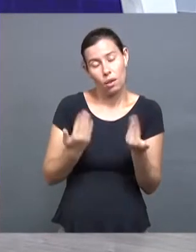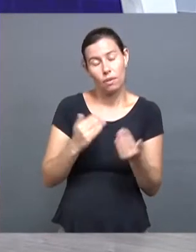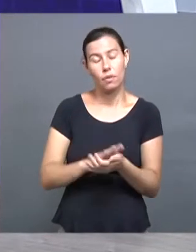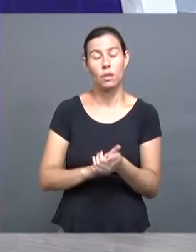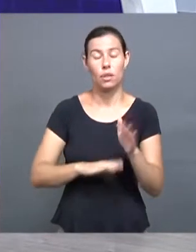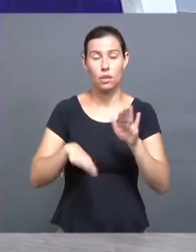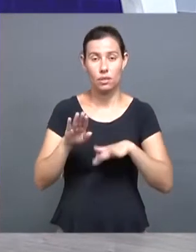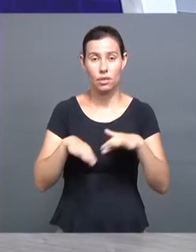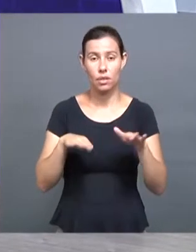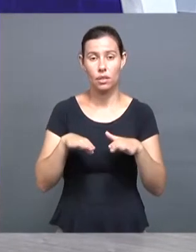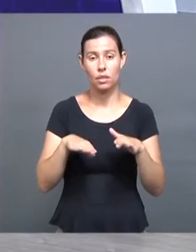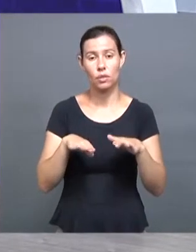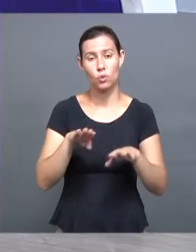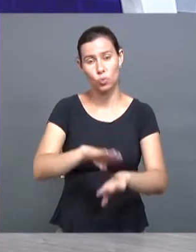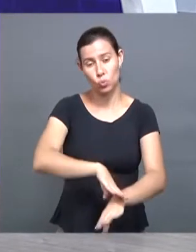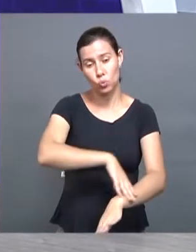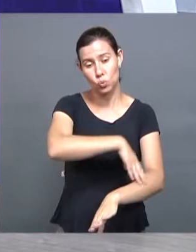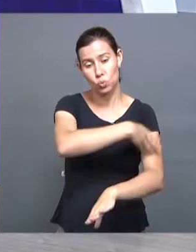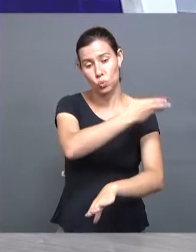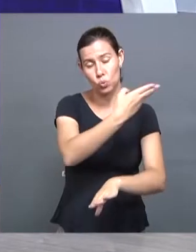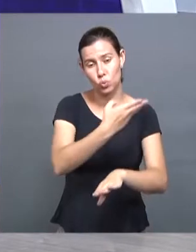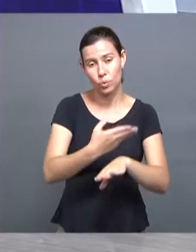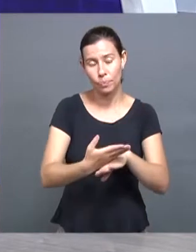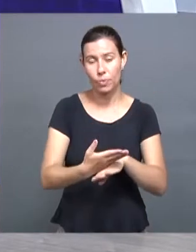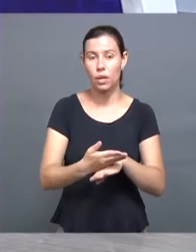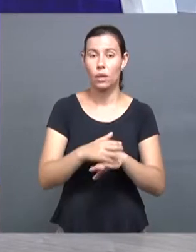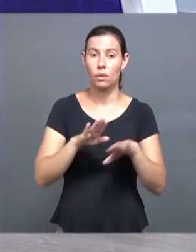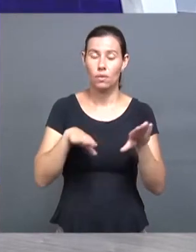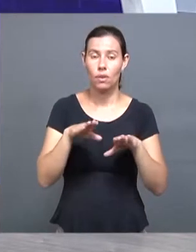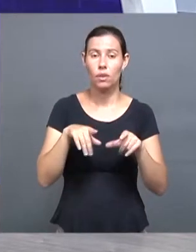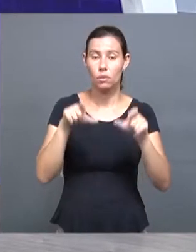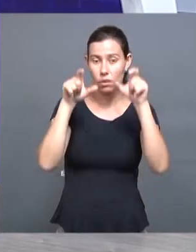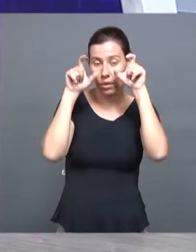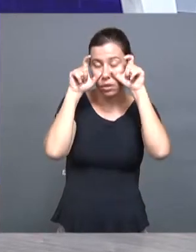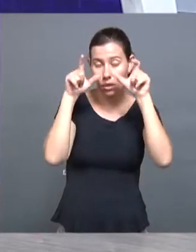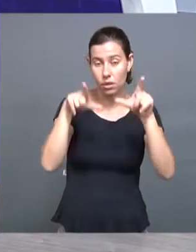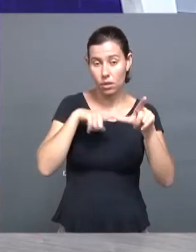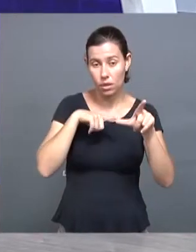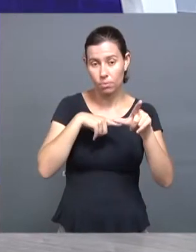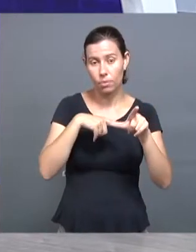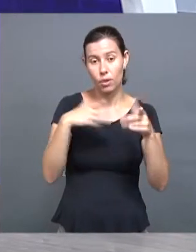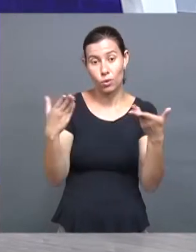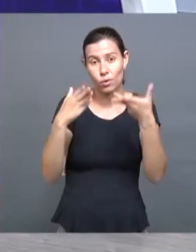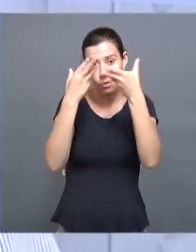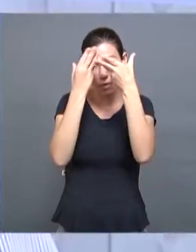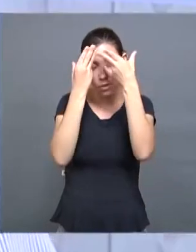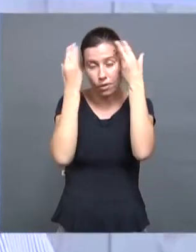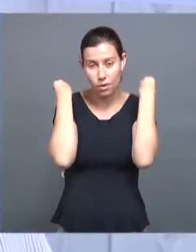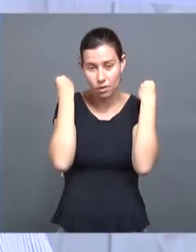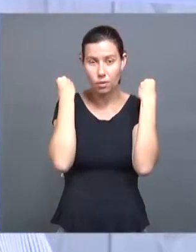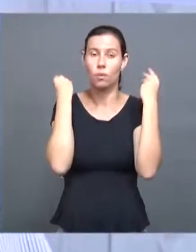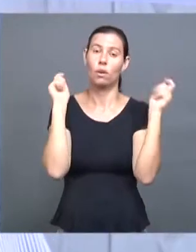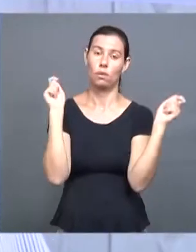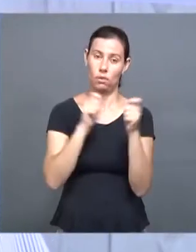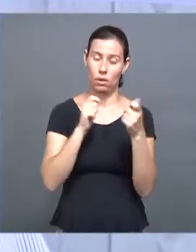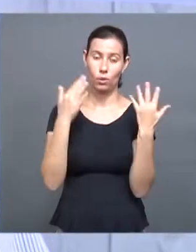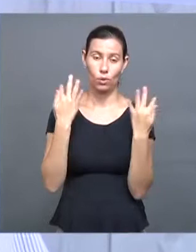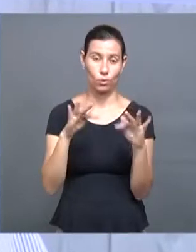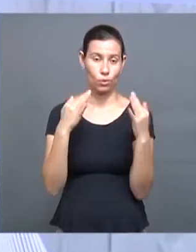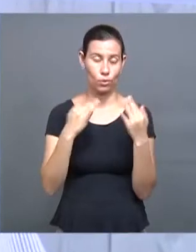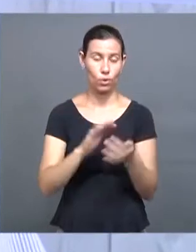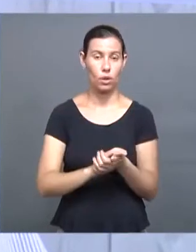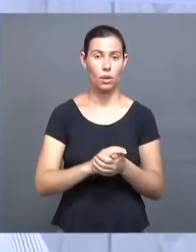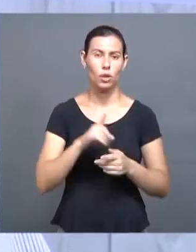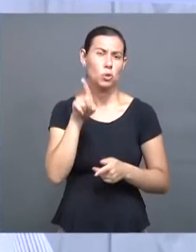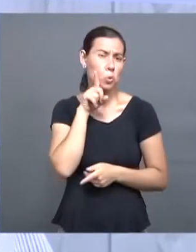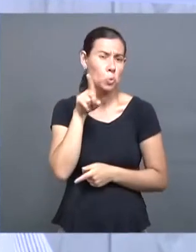dia que, por exemplo, é usuário de óculos, esqueceu o óculos, mas isso normalmente não leva a dor de cabeça todos os dias, uma dor de cabeça mais